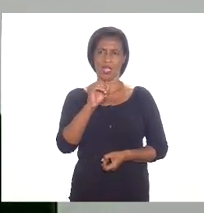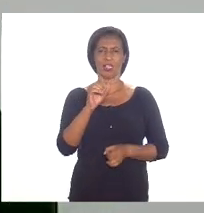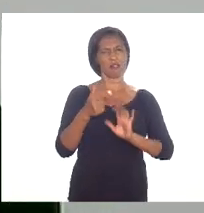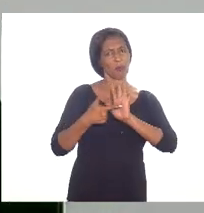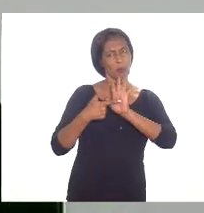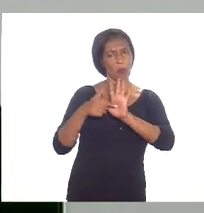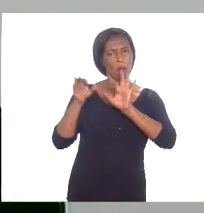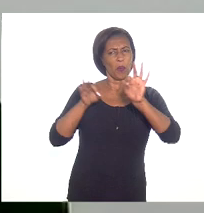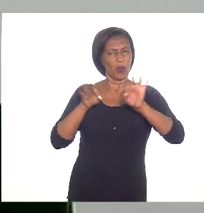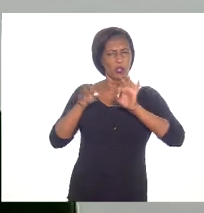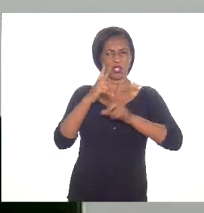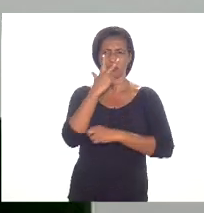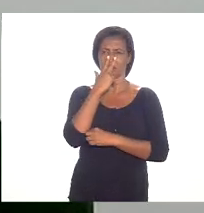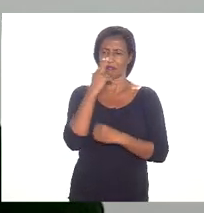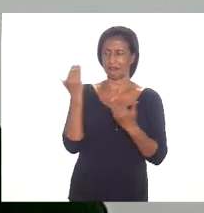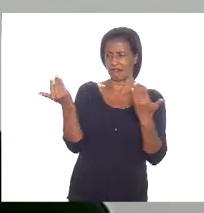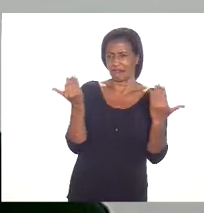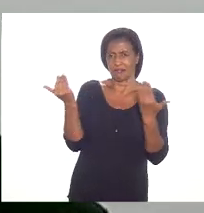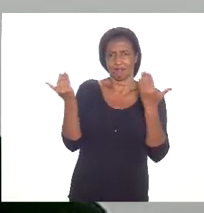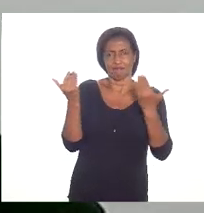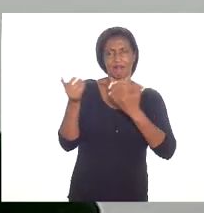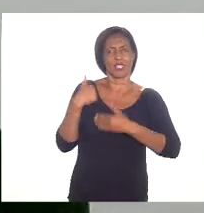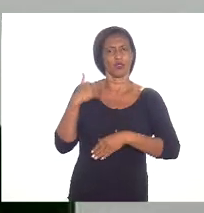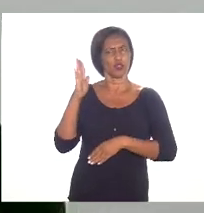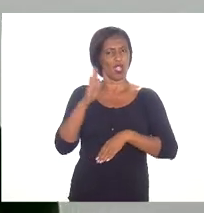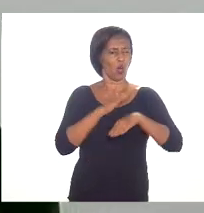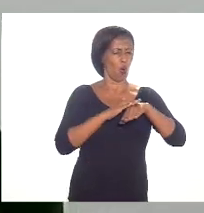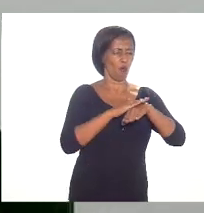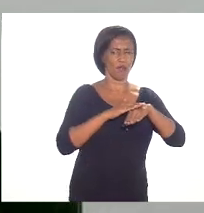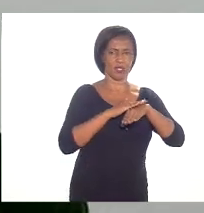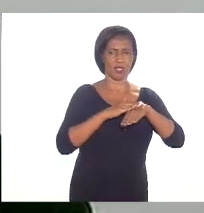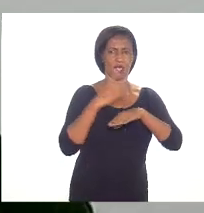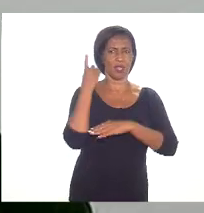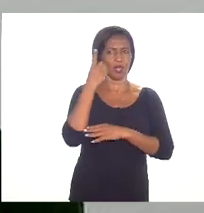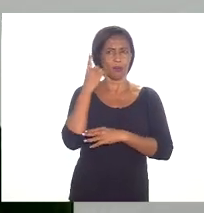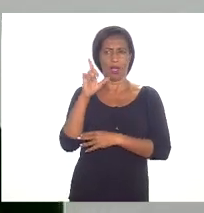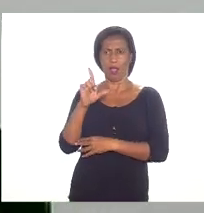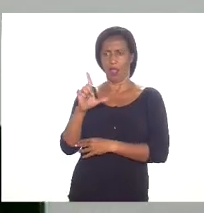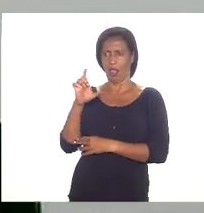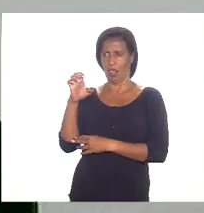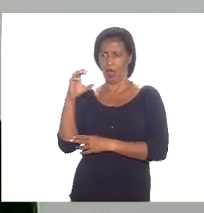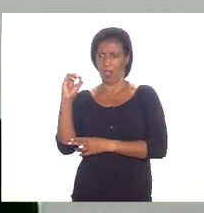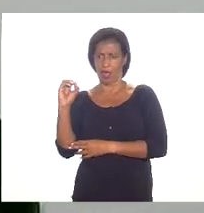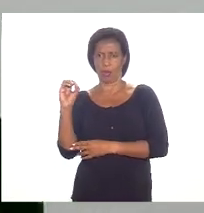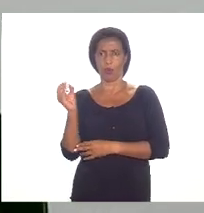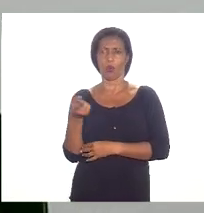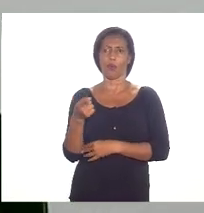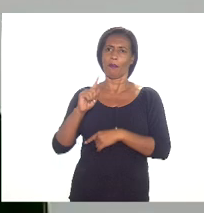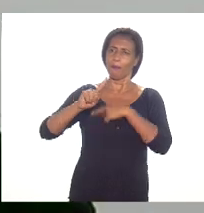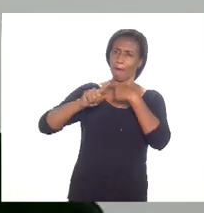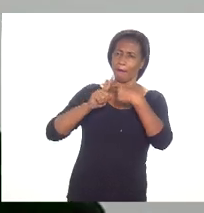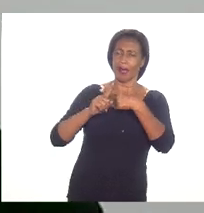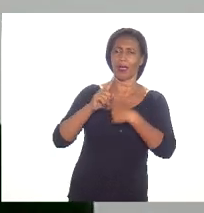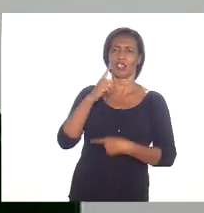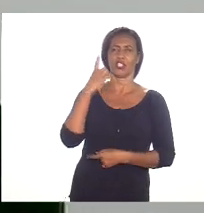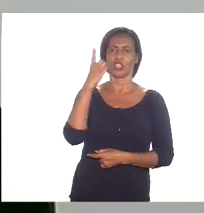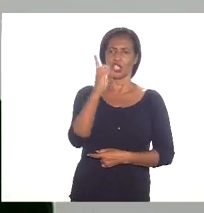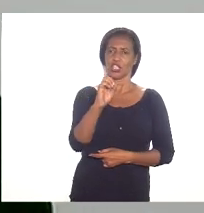pedido, conversei com tanto com o deputado Léo Vieira e o deputado Dionísio Lins no intuito de que nós, no